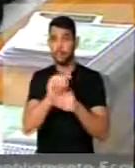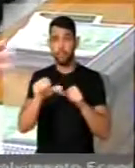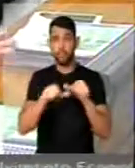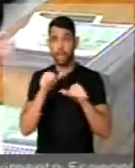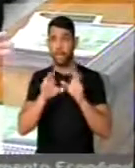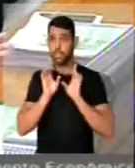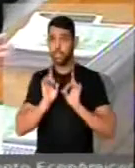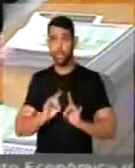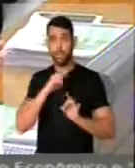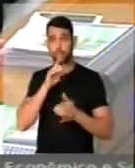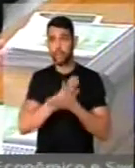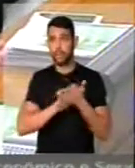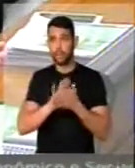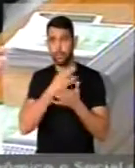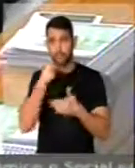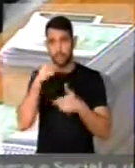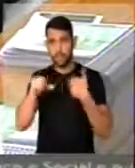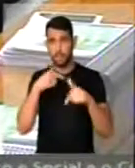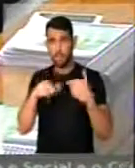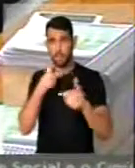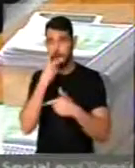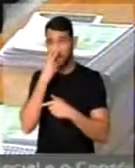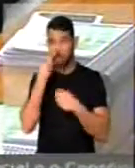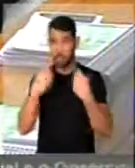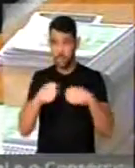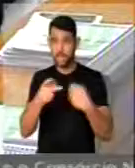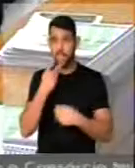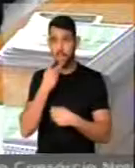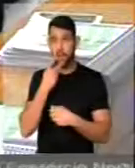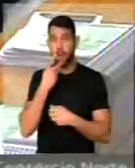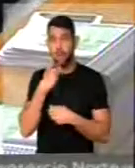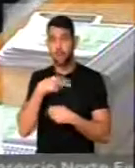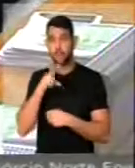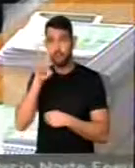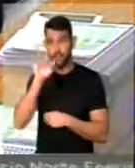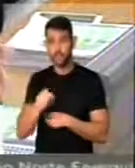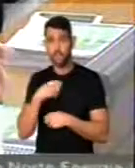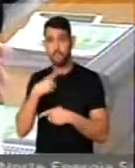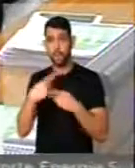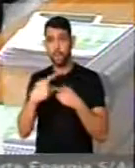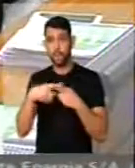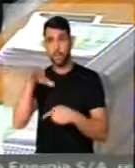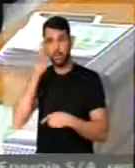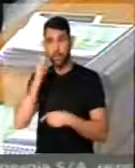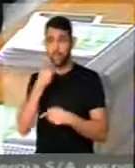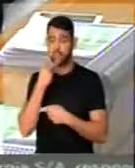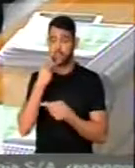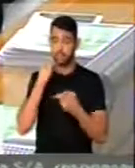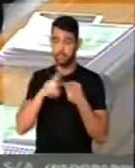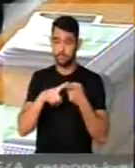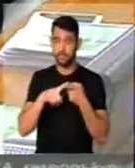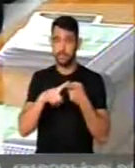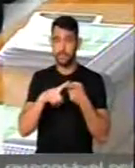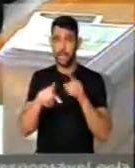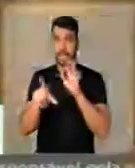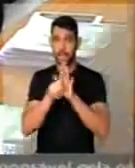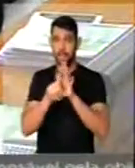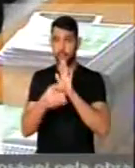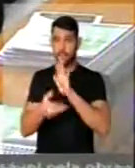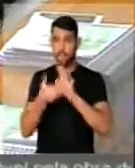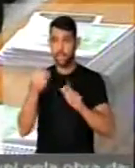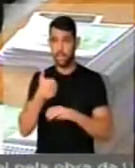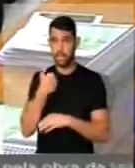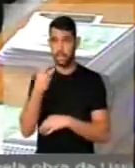com nenhum direito do trabalhador. Eu acho que isso precisa ser falado aqui muitas vezes, porque eu escuto por aí que essa lei vai